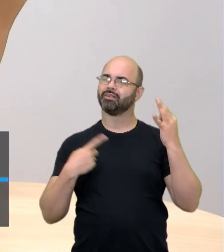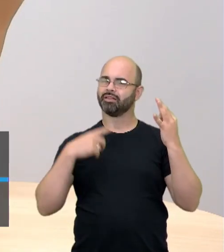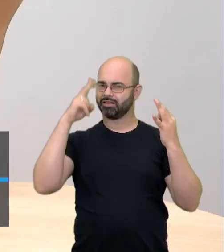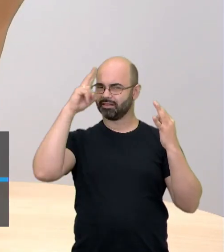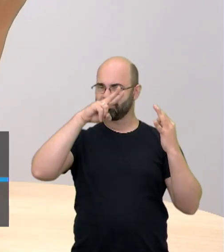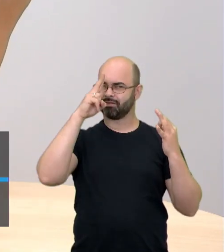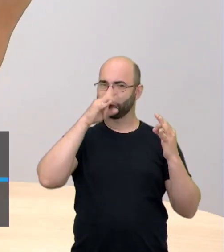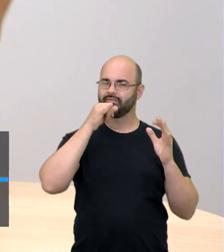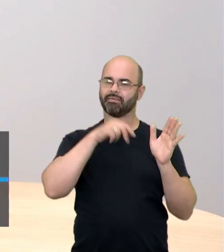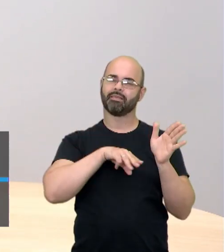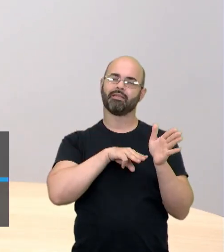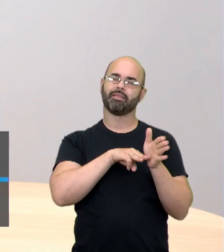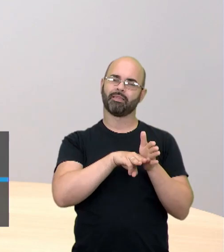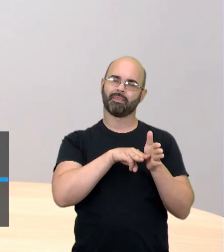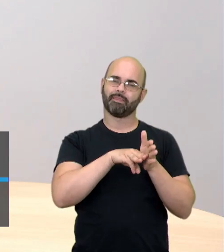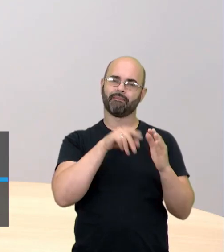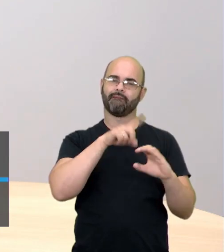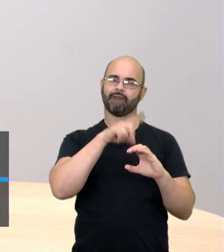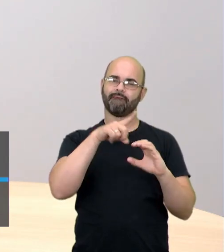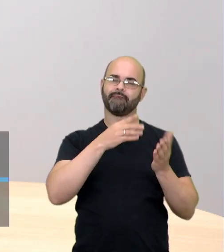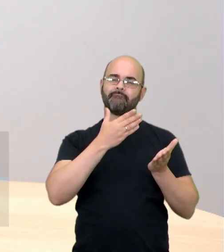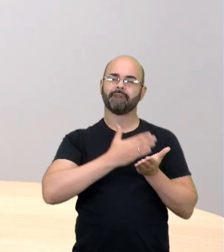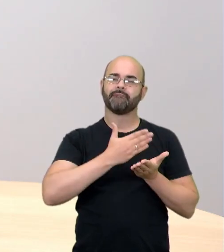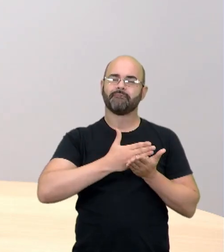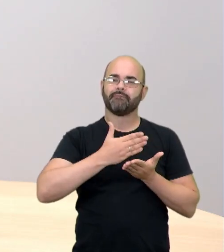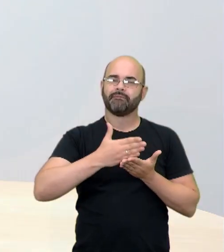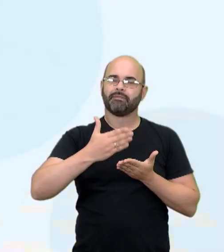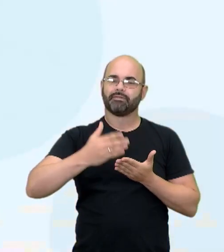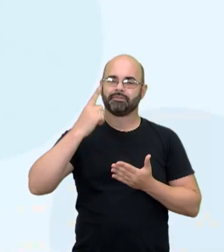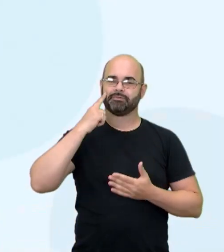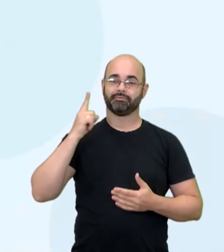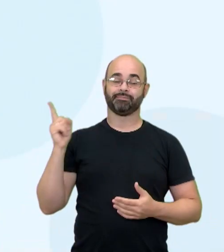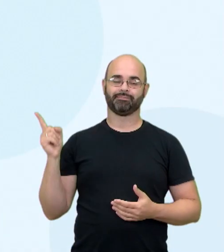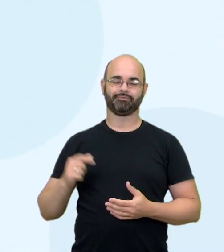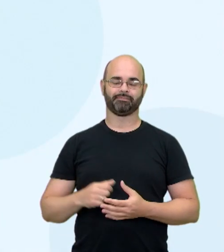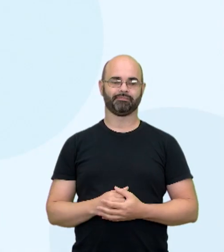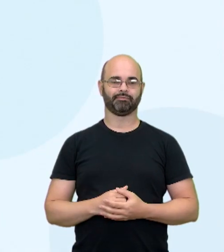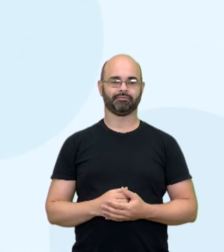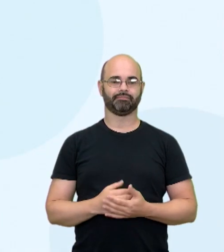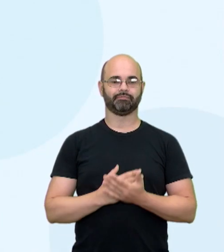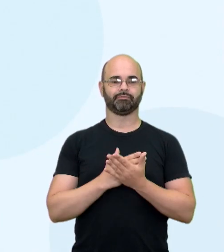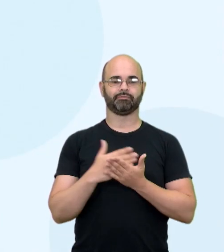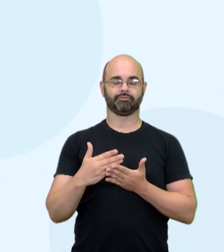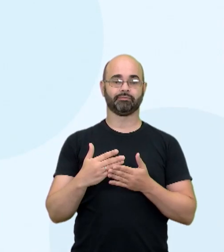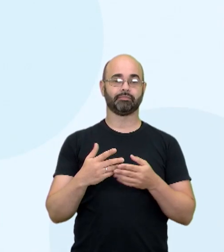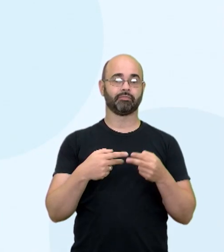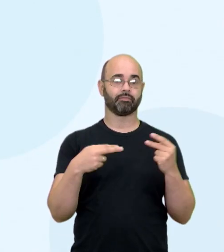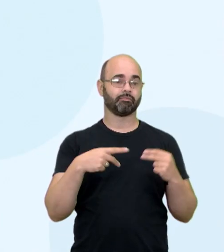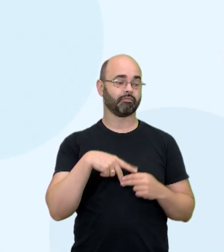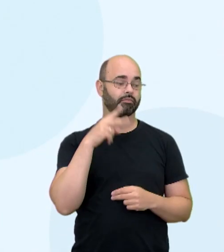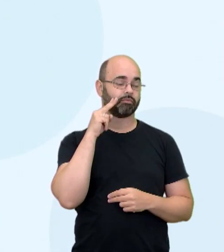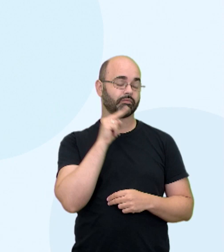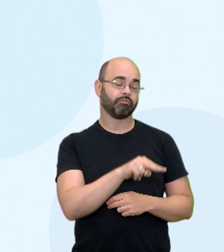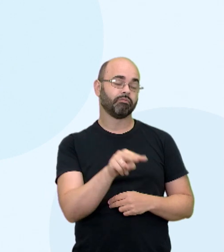passo de uma metodologia científica. Vejam aí. Ele começa esse ciclo pela observação. Então ele diz assim: se